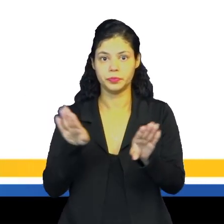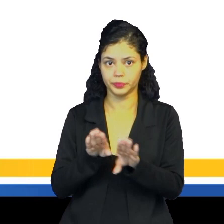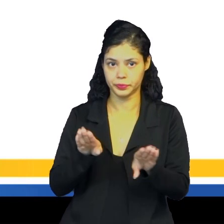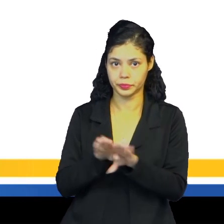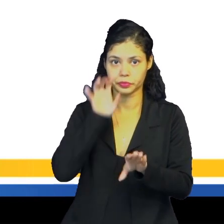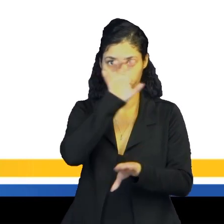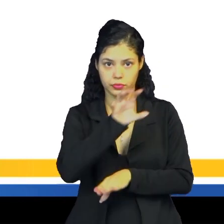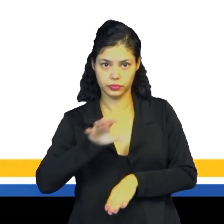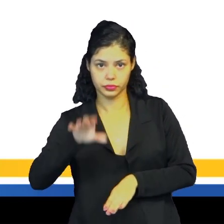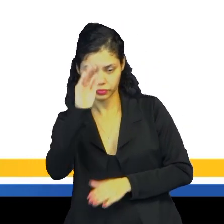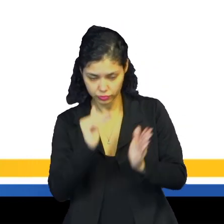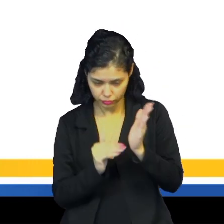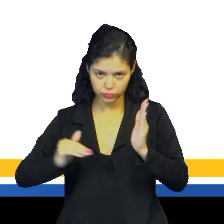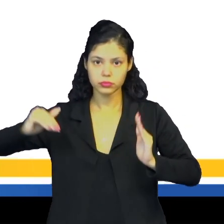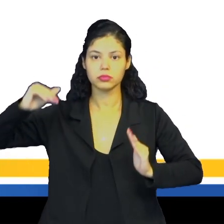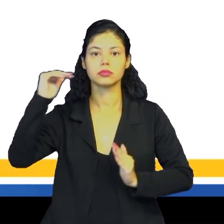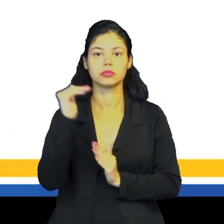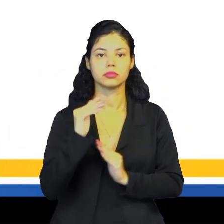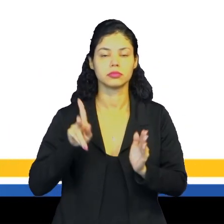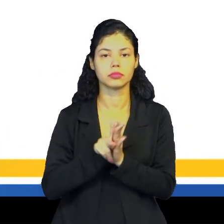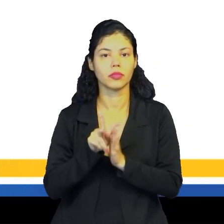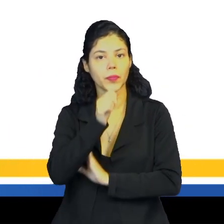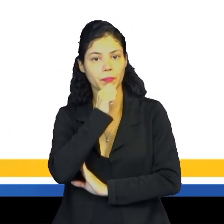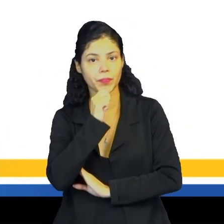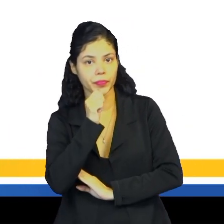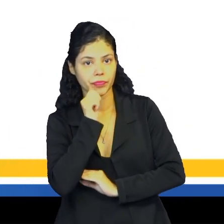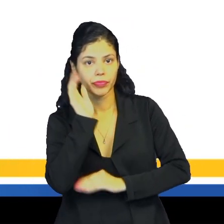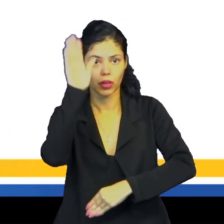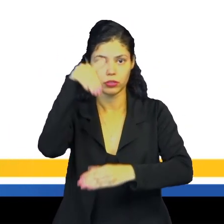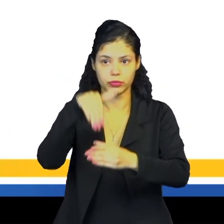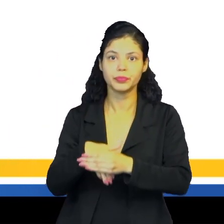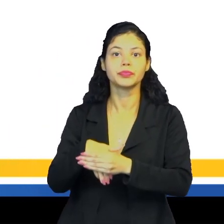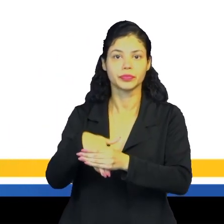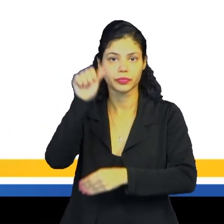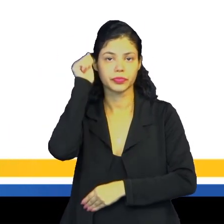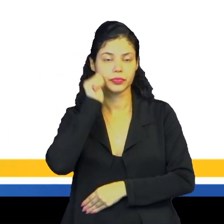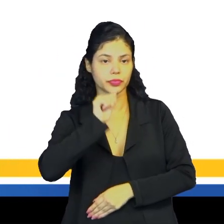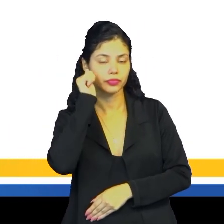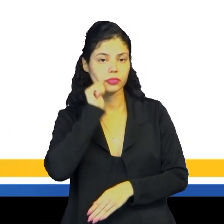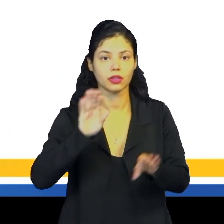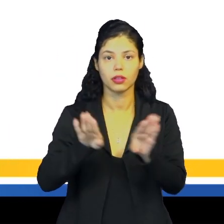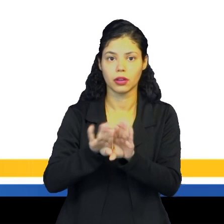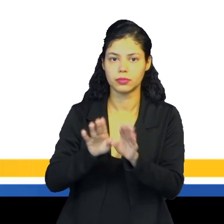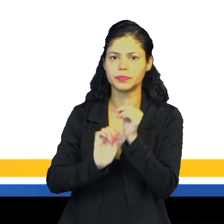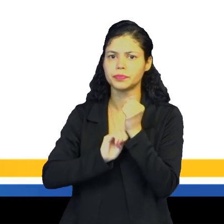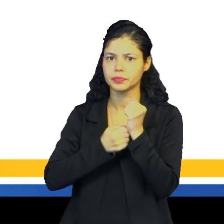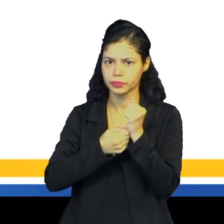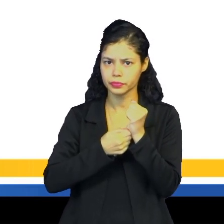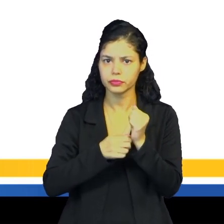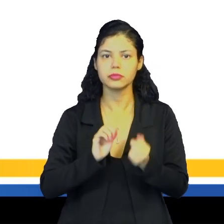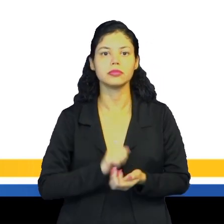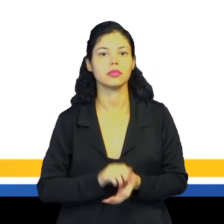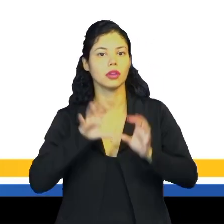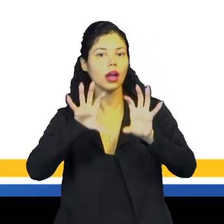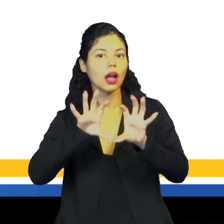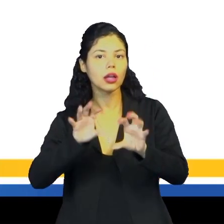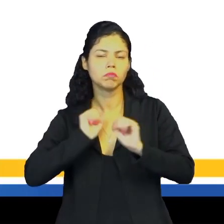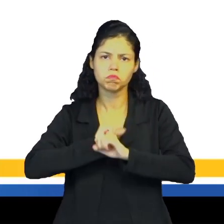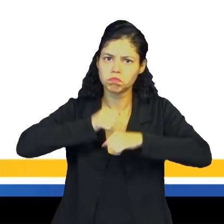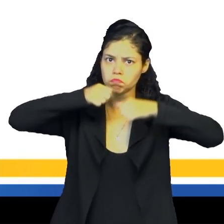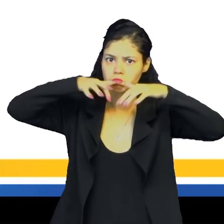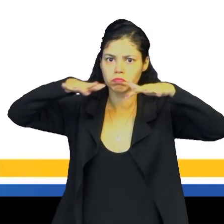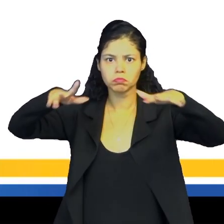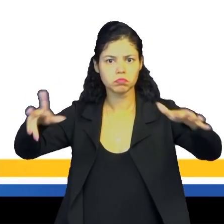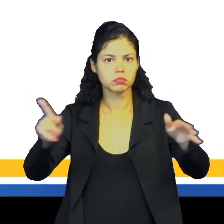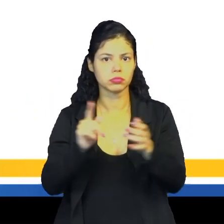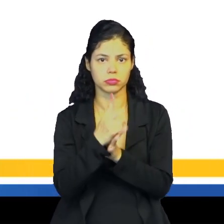Eleitorais, além da instituição do voto feminino e do voto secreto. Assim, o processo eleitoral tornava-se mais